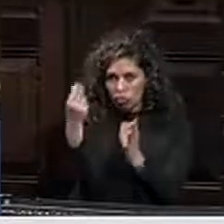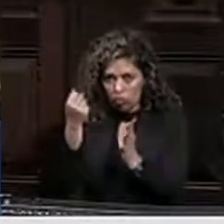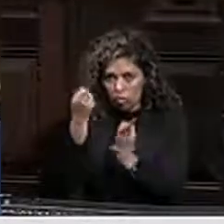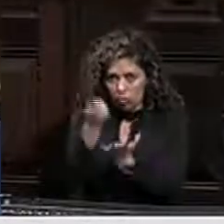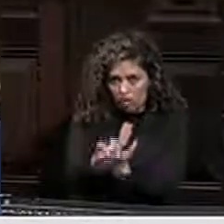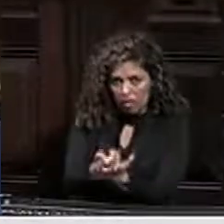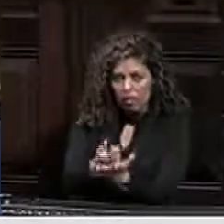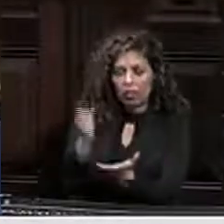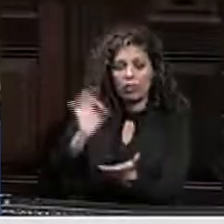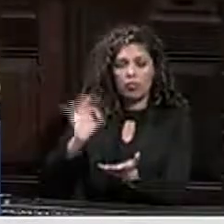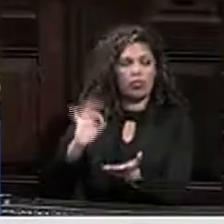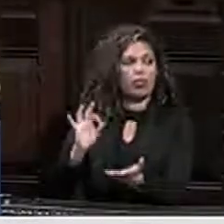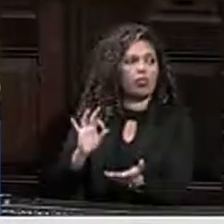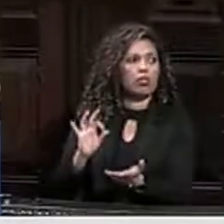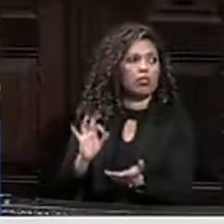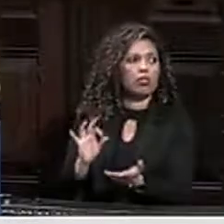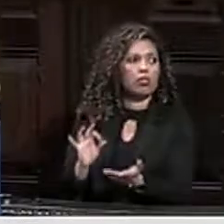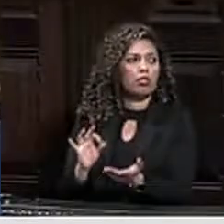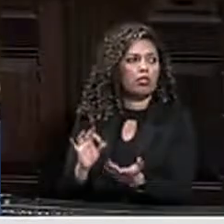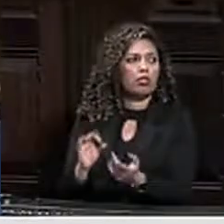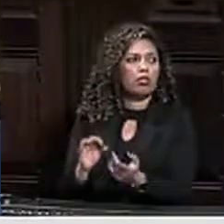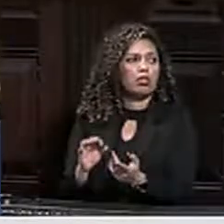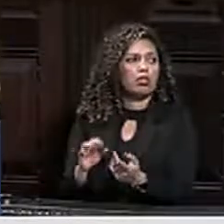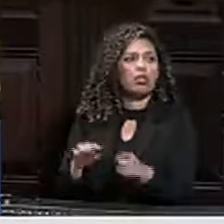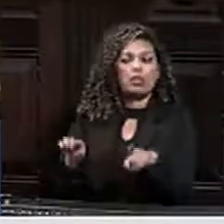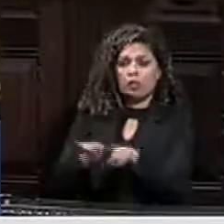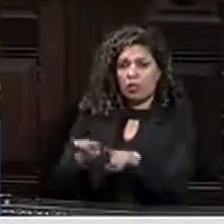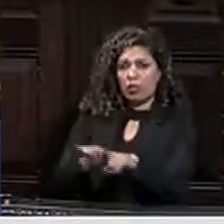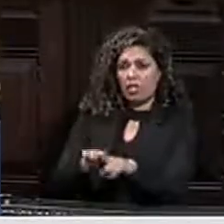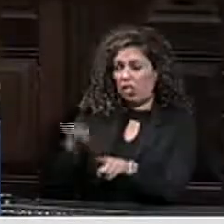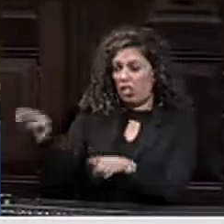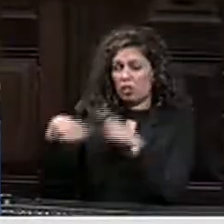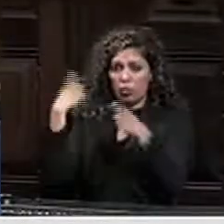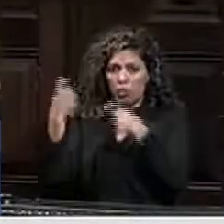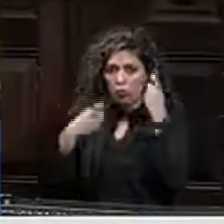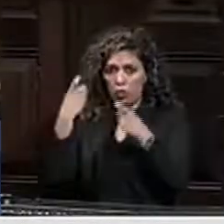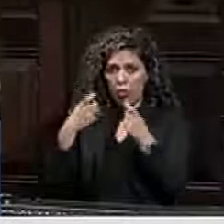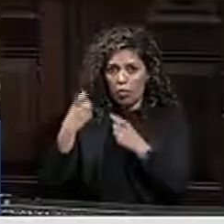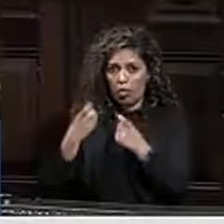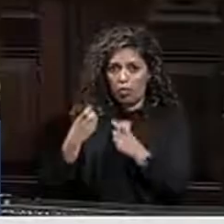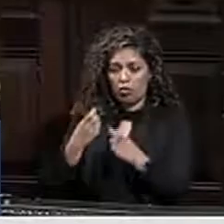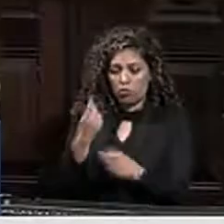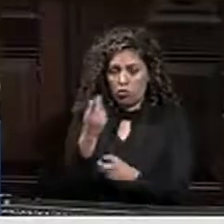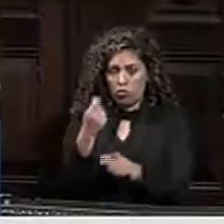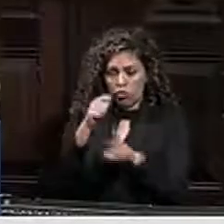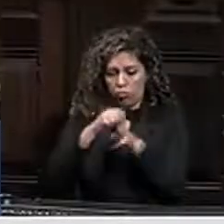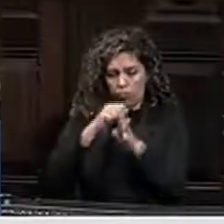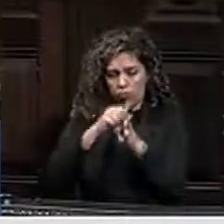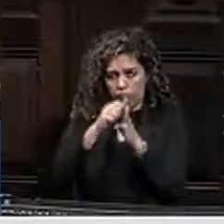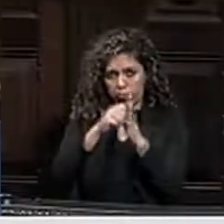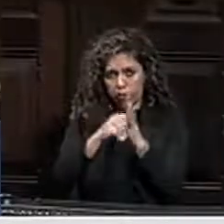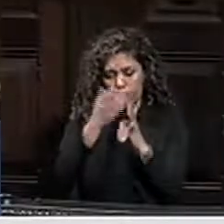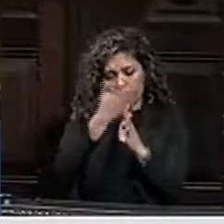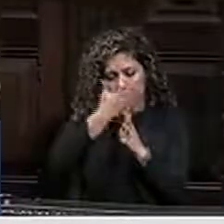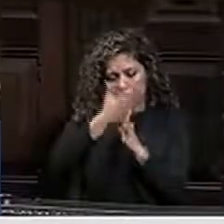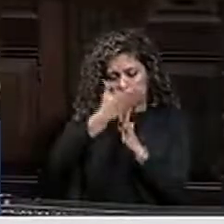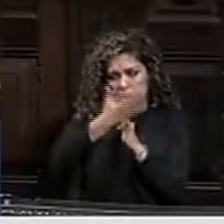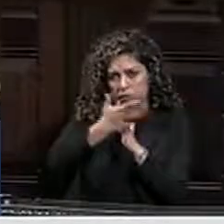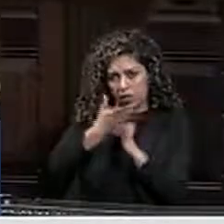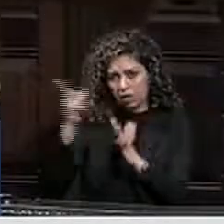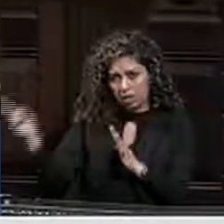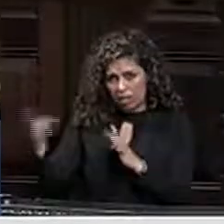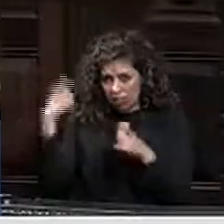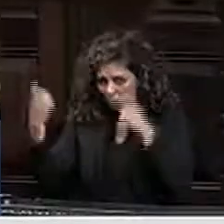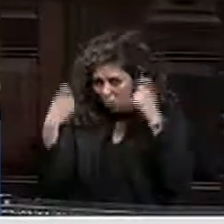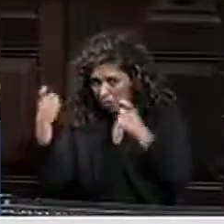ser proibido o parcelamento dos salários do servidor do Estado. E é claro que isso